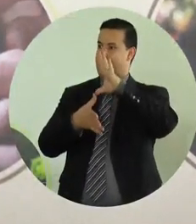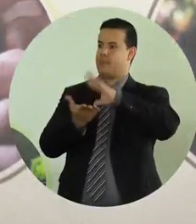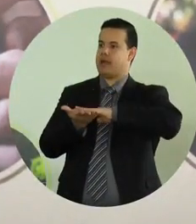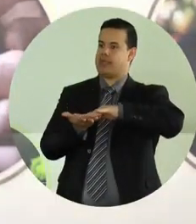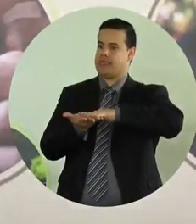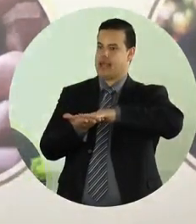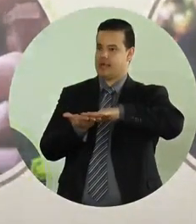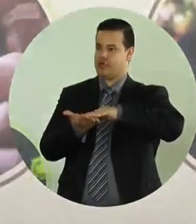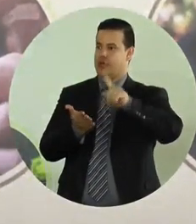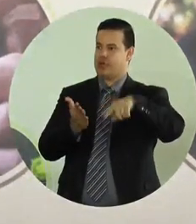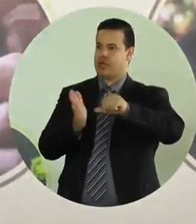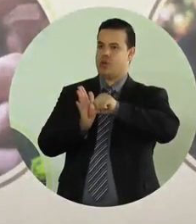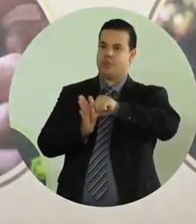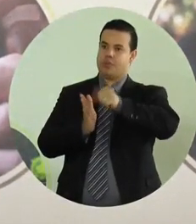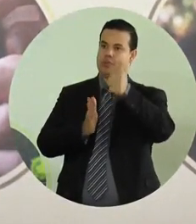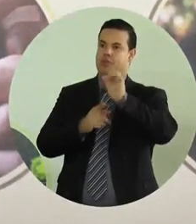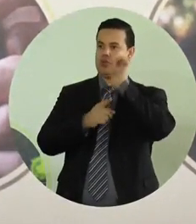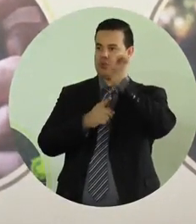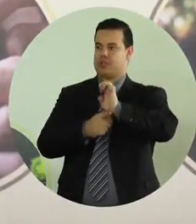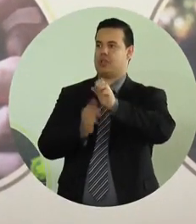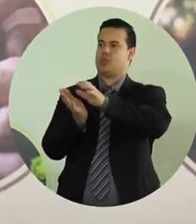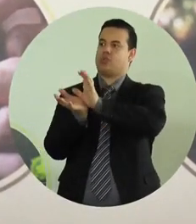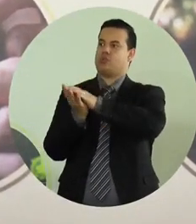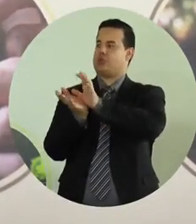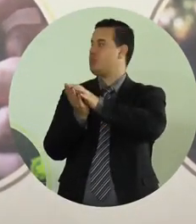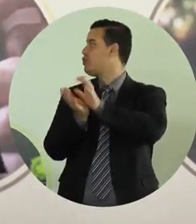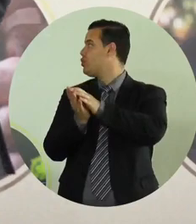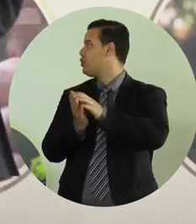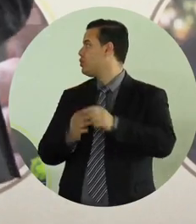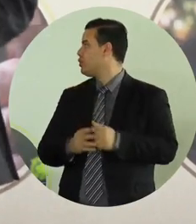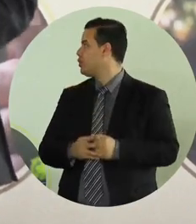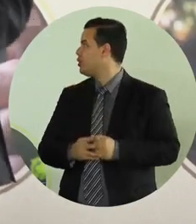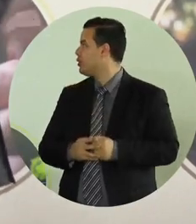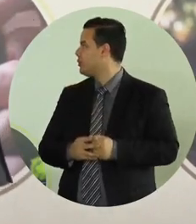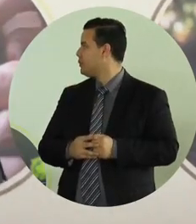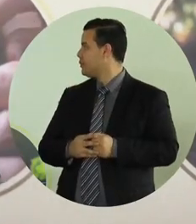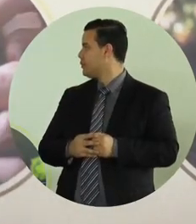com tais dimensões no estado de Pernambuco.